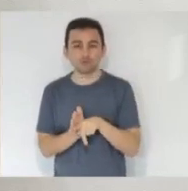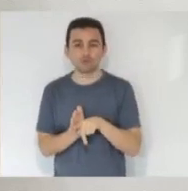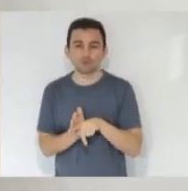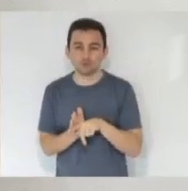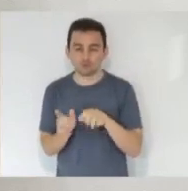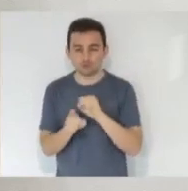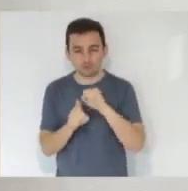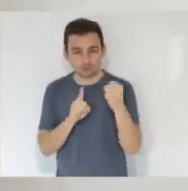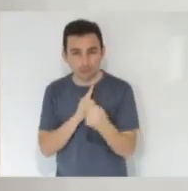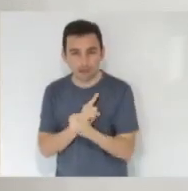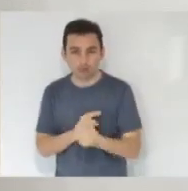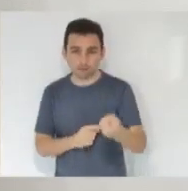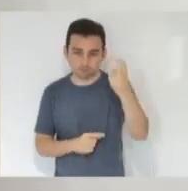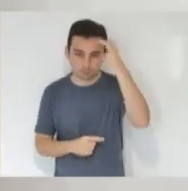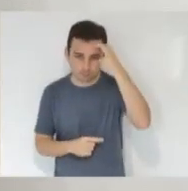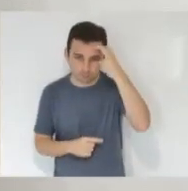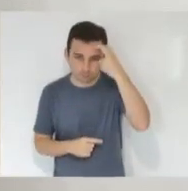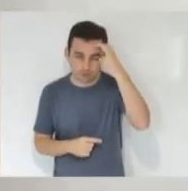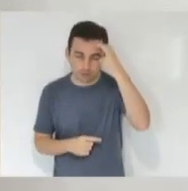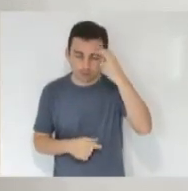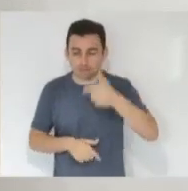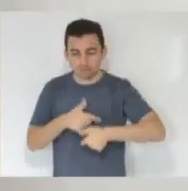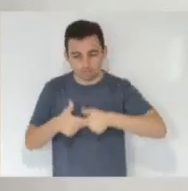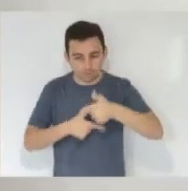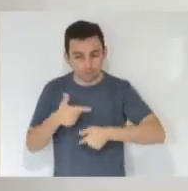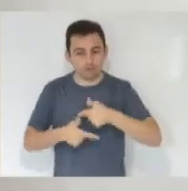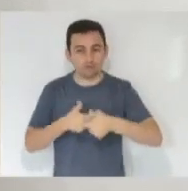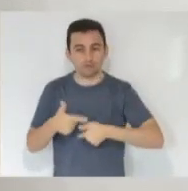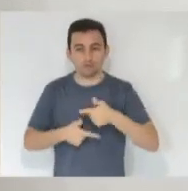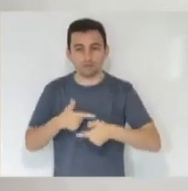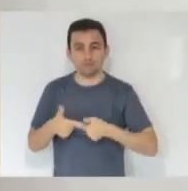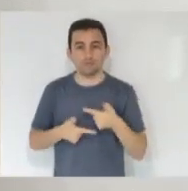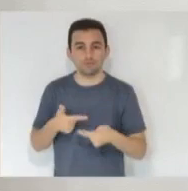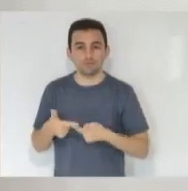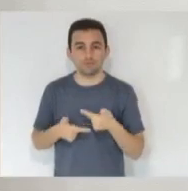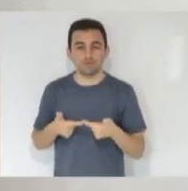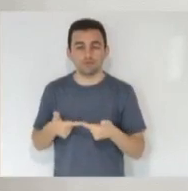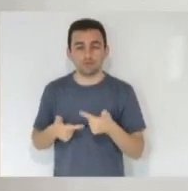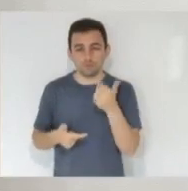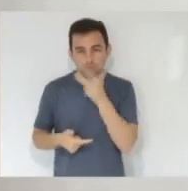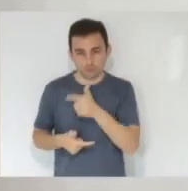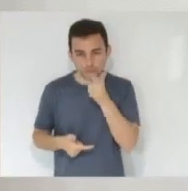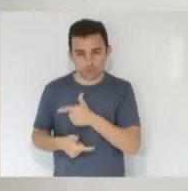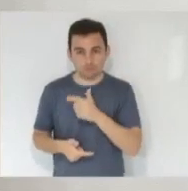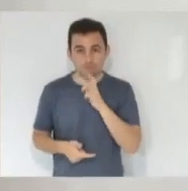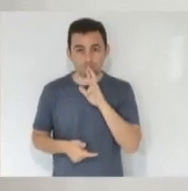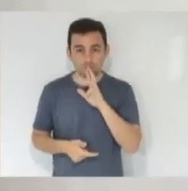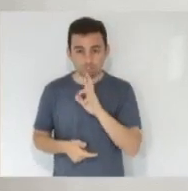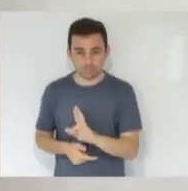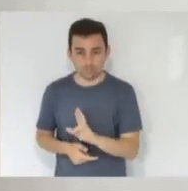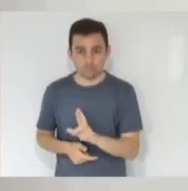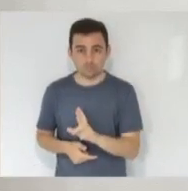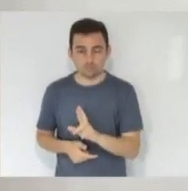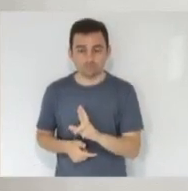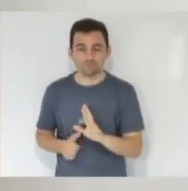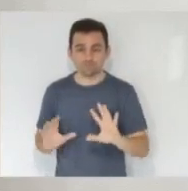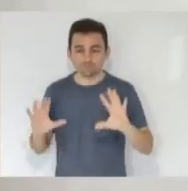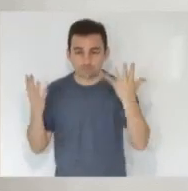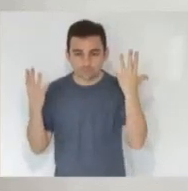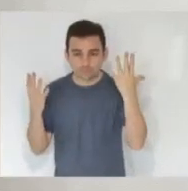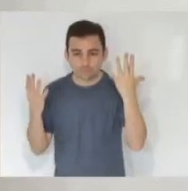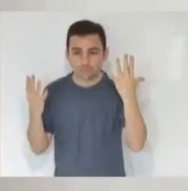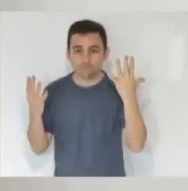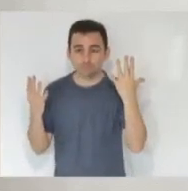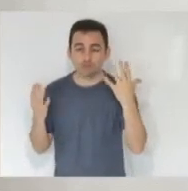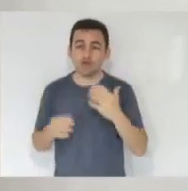que naquele parque trabalham e que o resultado deste evento leva benefícios à comunidade de Uruçanga